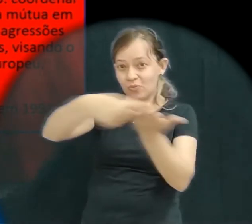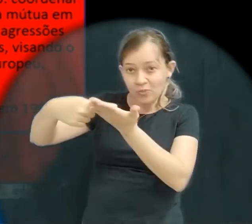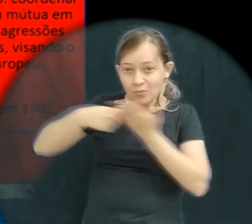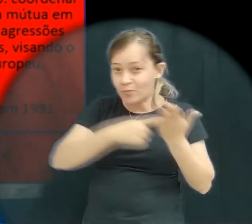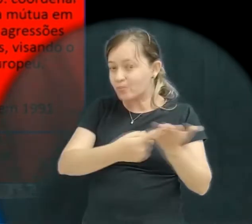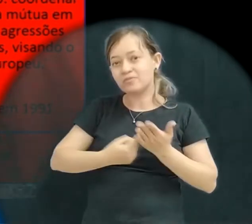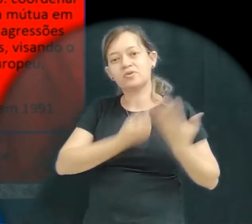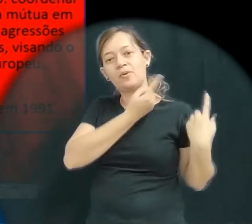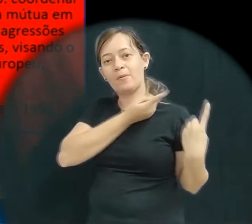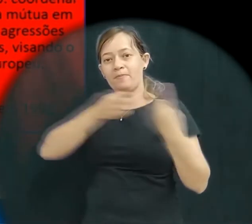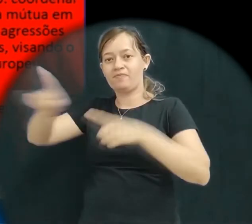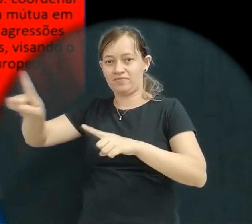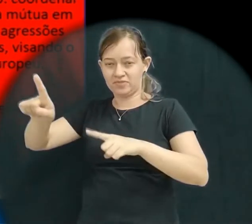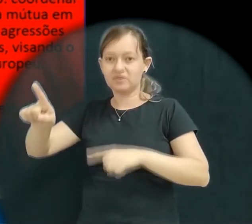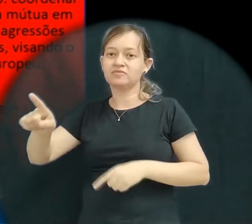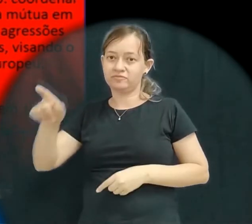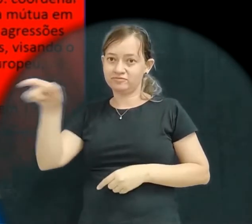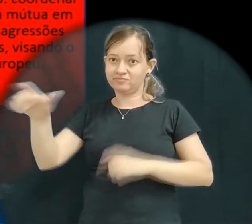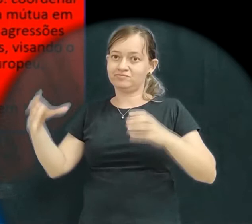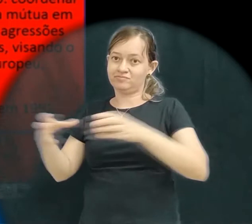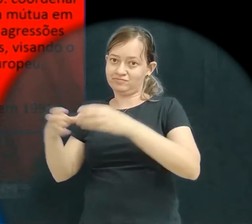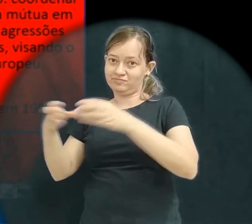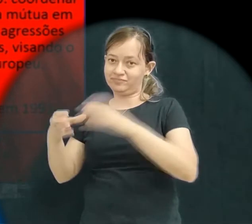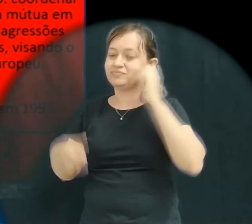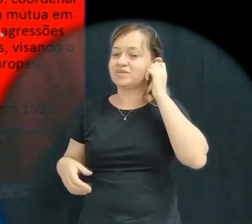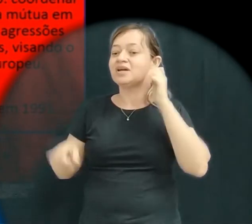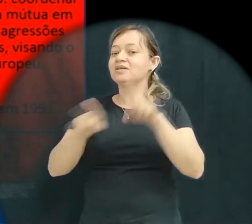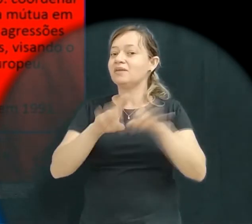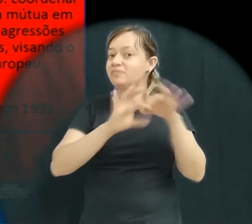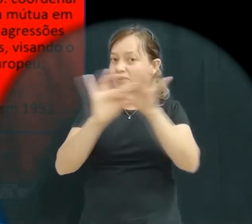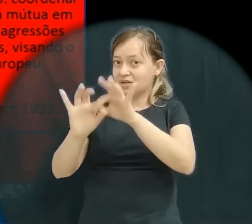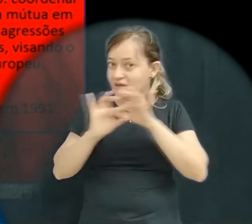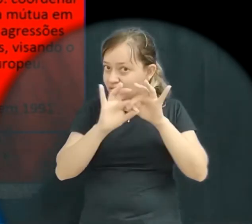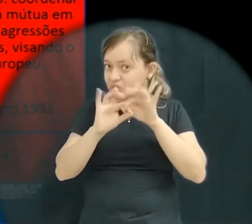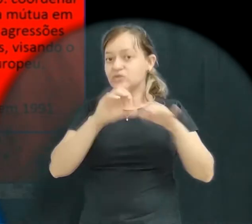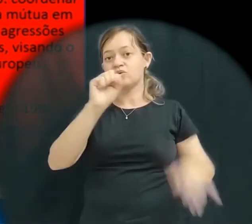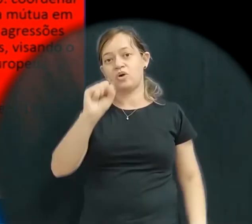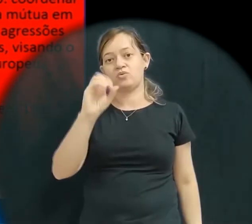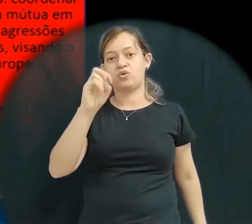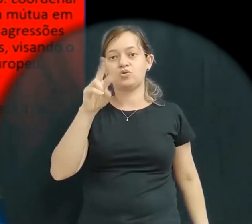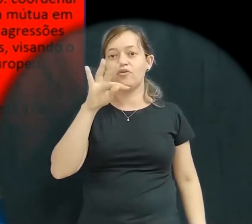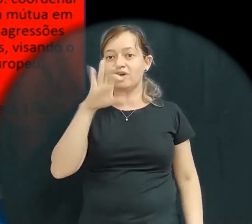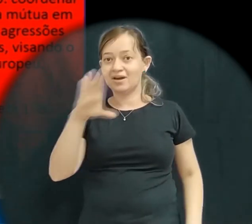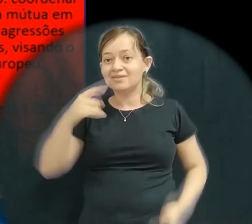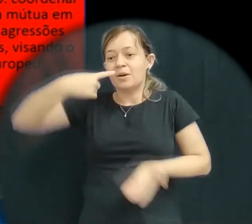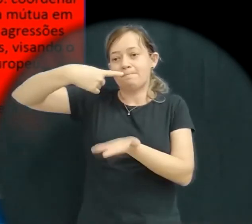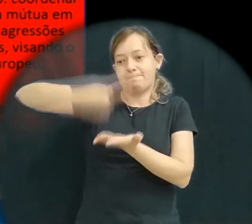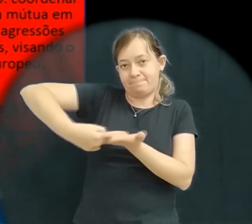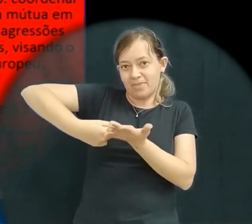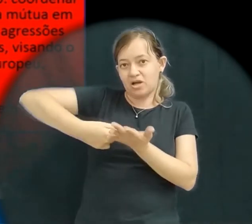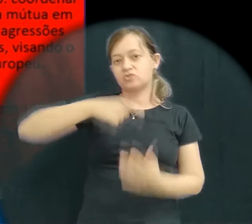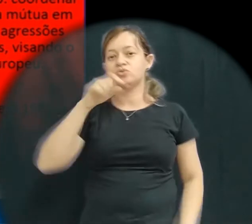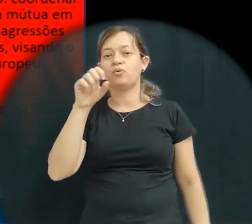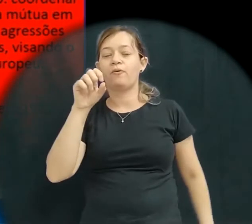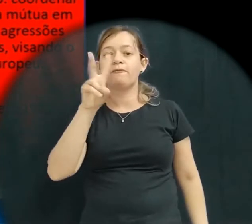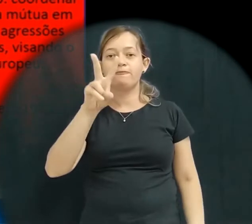grupos iriam se defender mutuamente contra o agressor. Assim como a União Soviética também teve o Pacto de Varsóvia. A OTAN